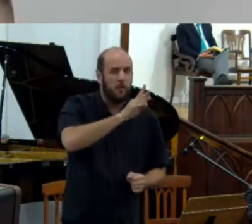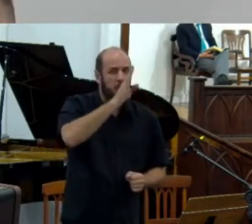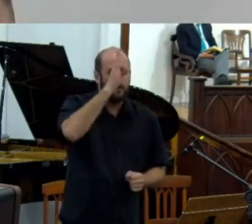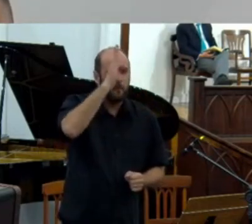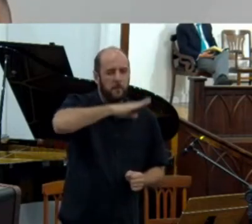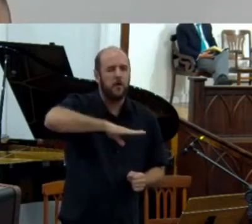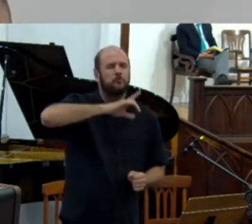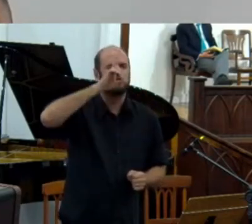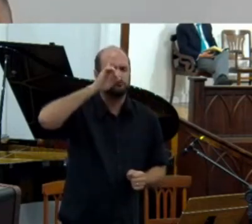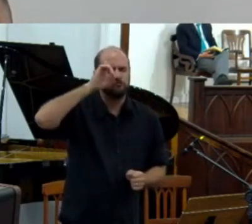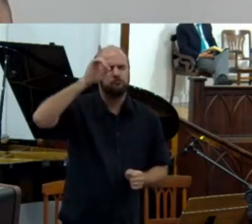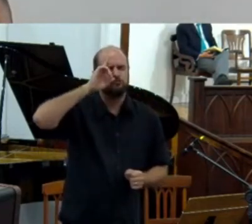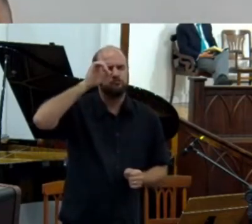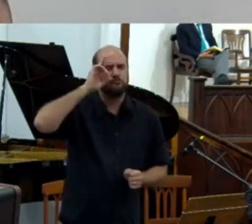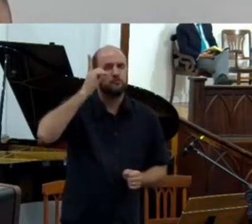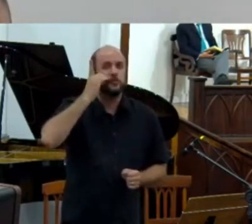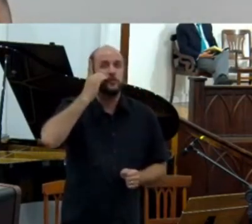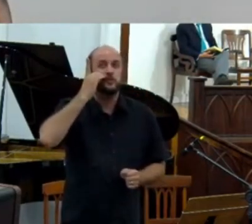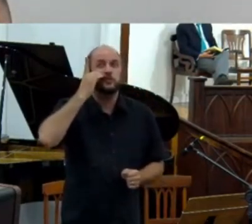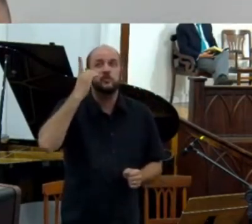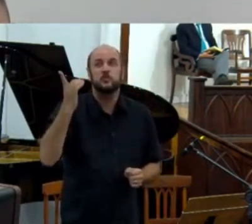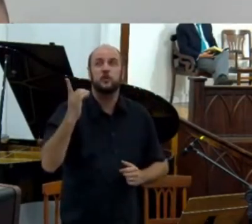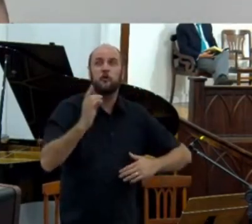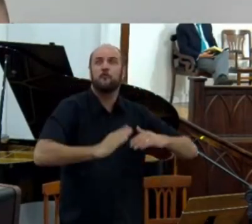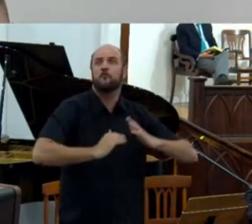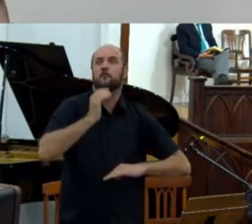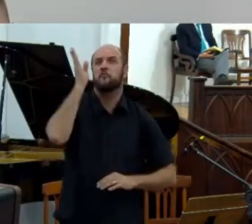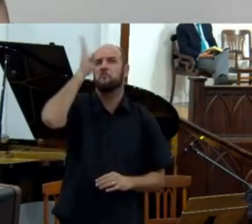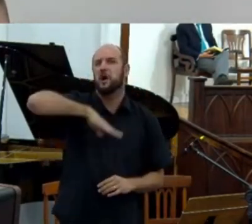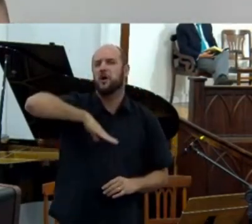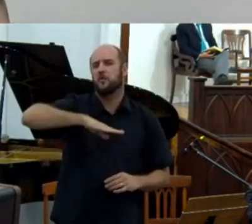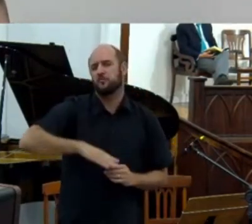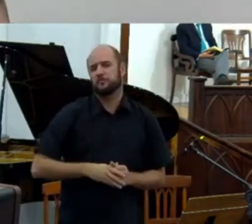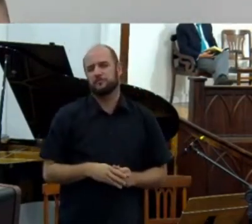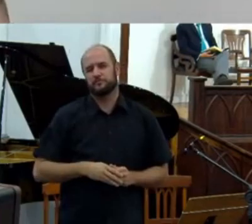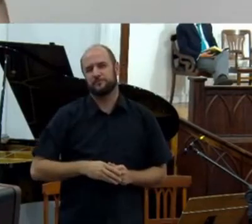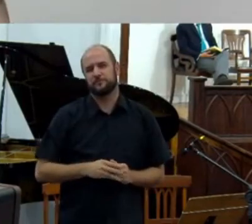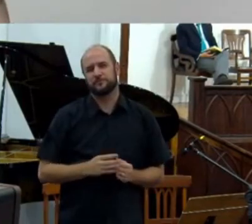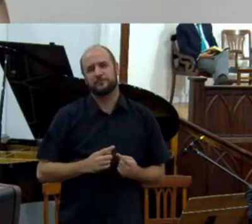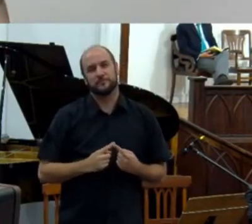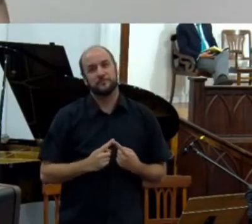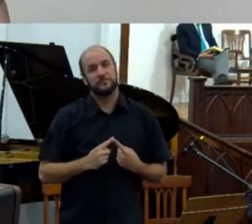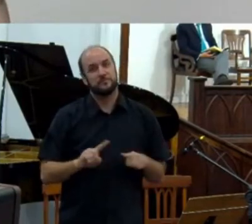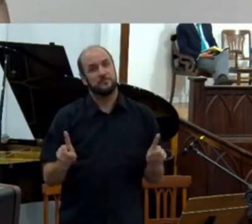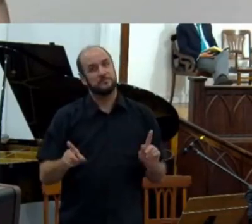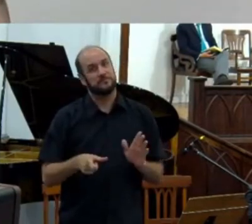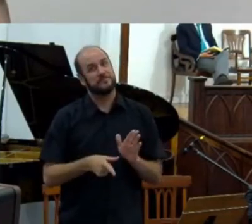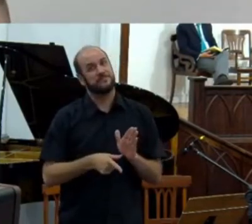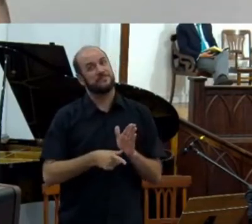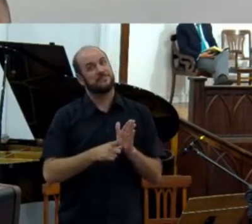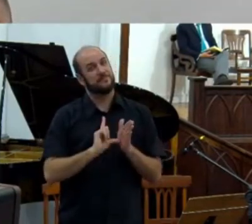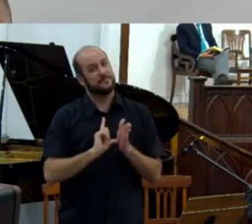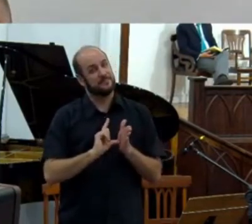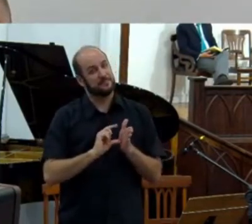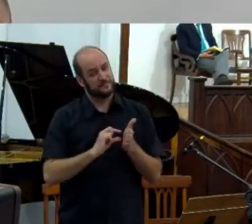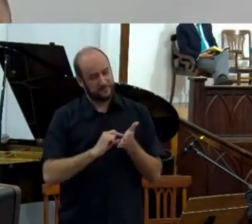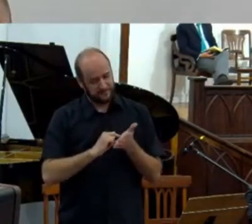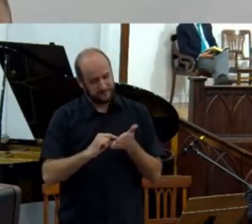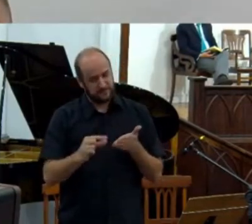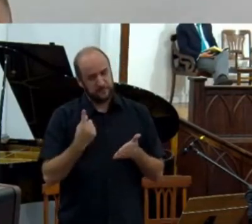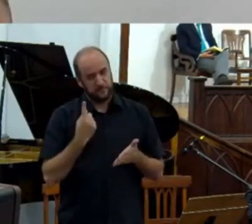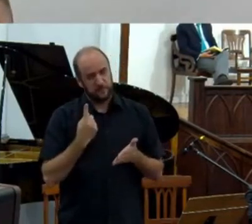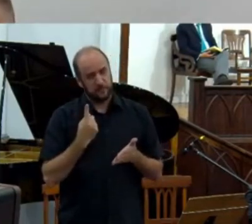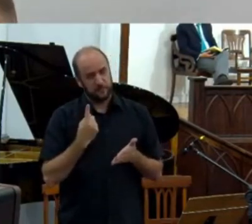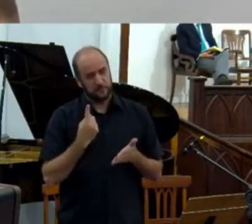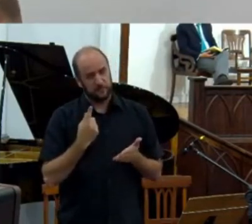todo o dia. O seu dia era marcado pela maldade. Mas antes disso, lá no versículo 1, que